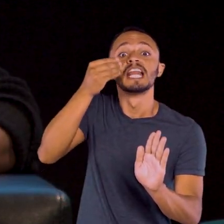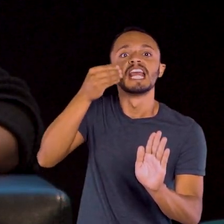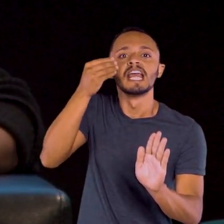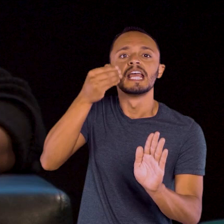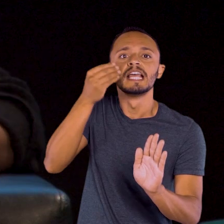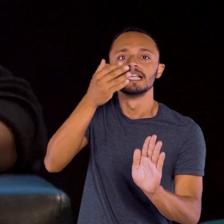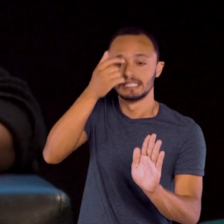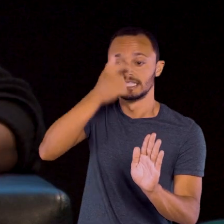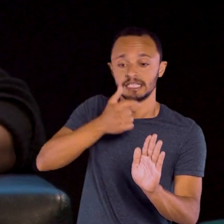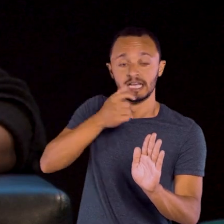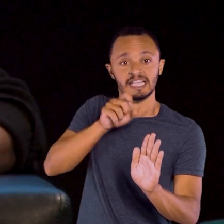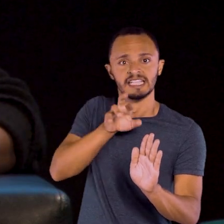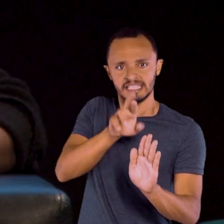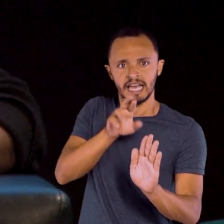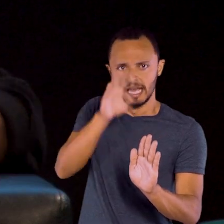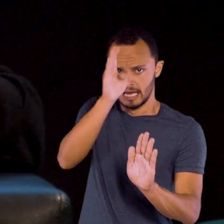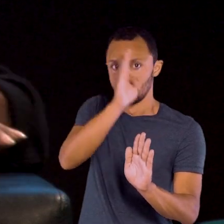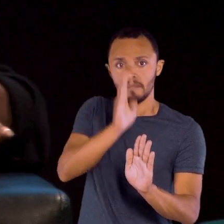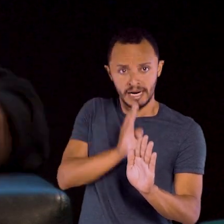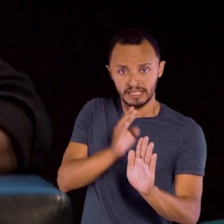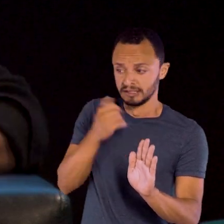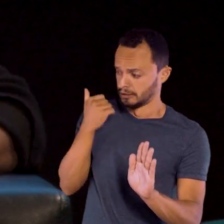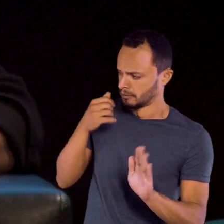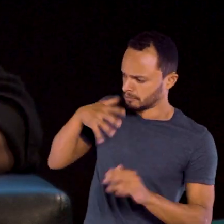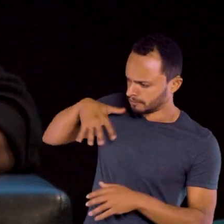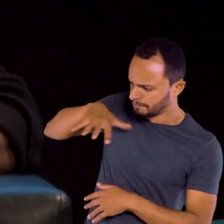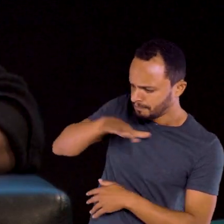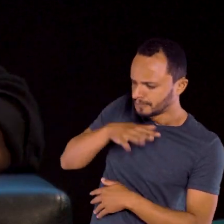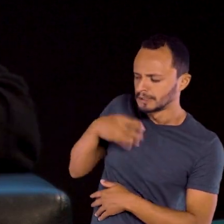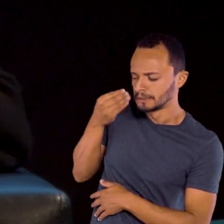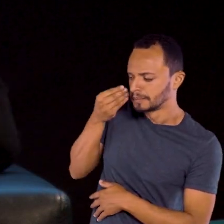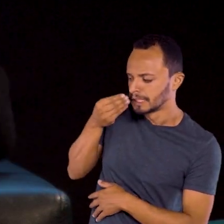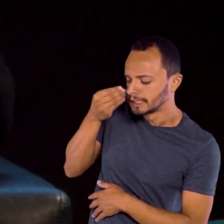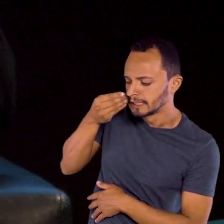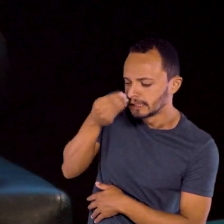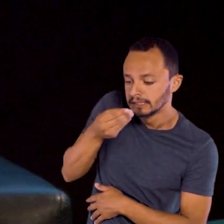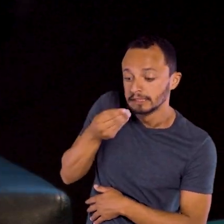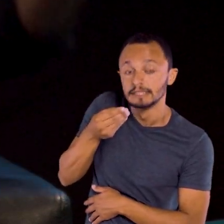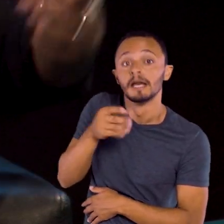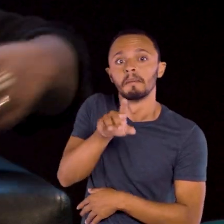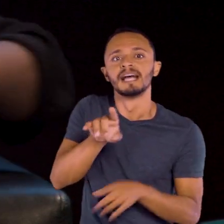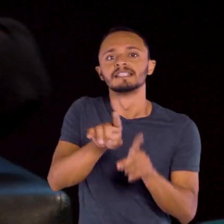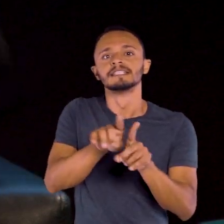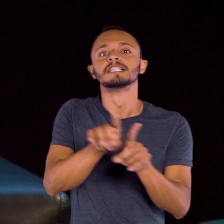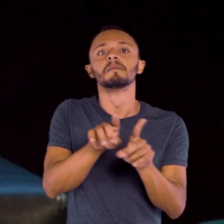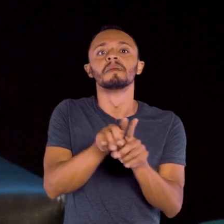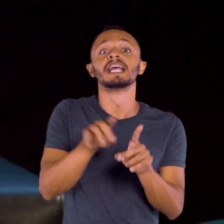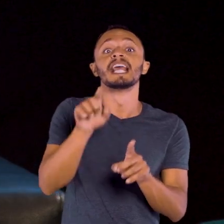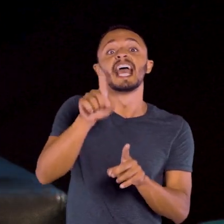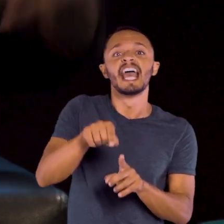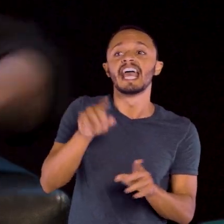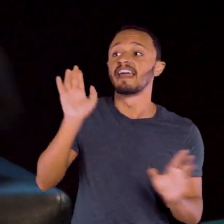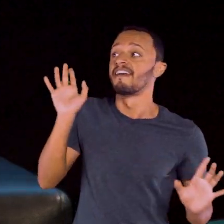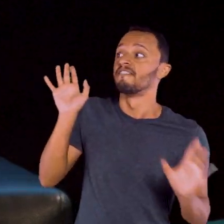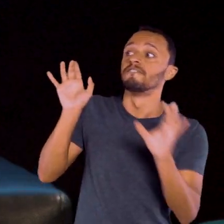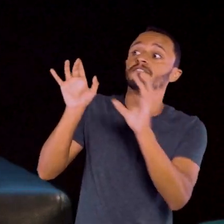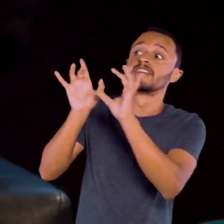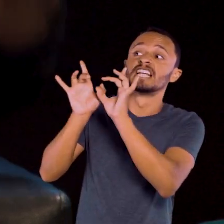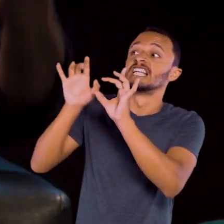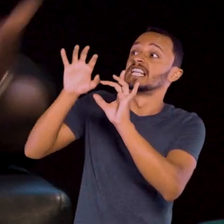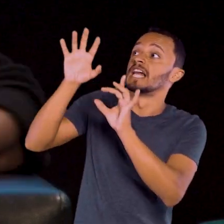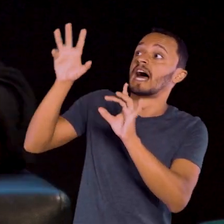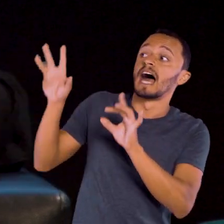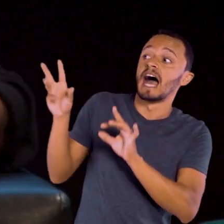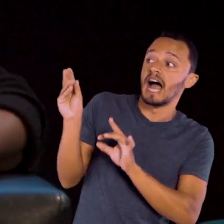que perpassa não apenas as pessoas negras no Brasil, mas as pessoas negras na diáspora africana, na grande